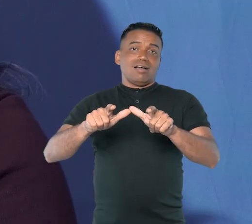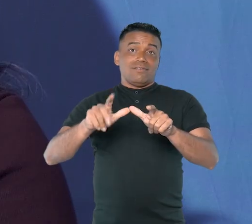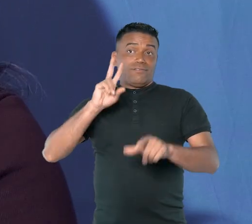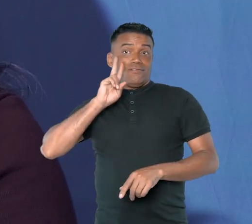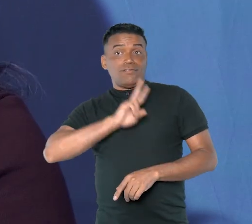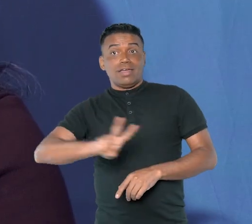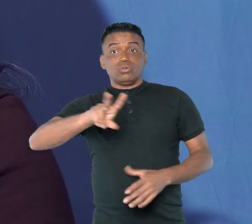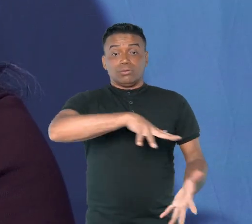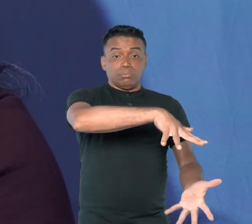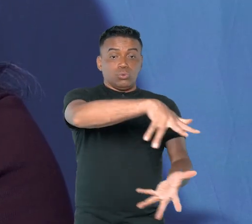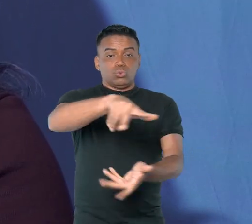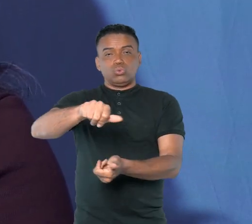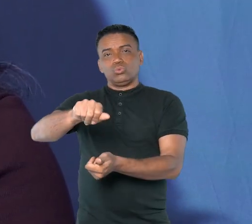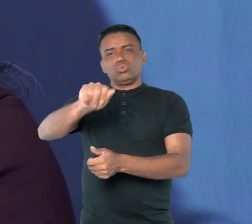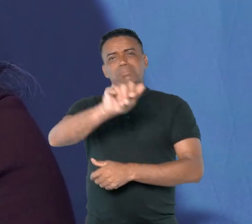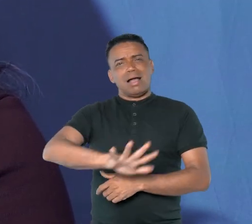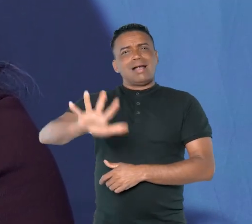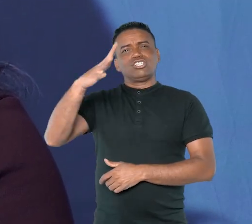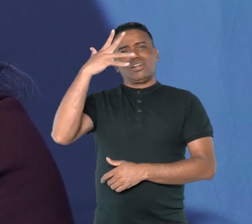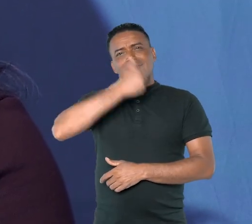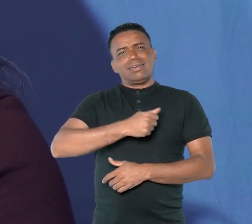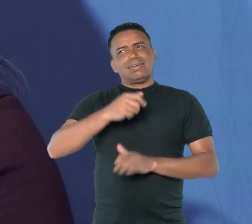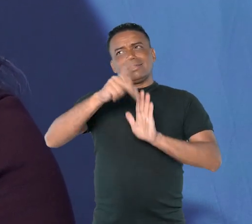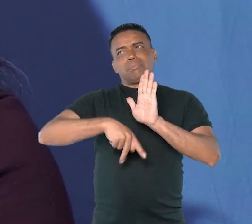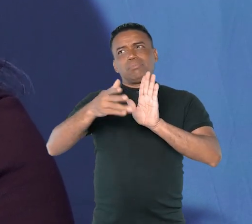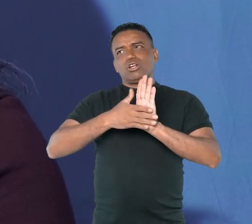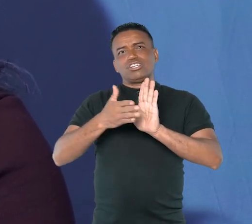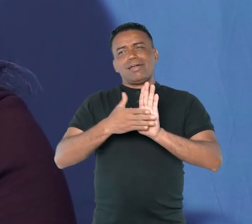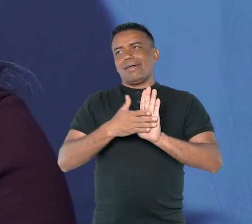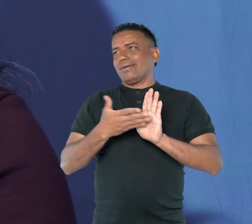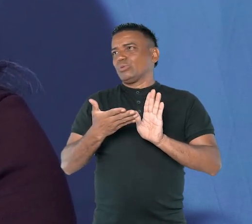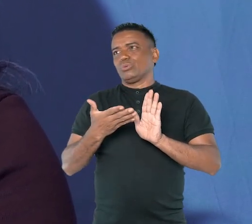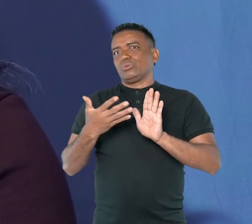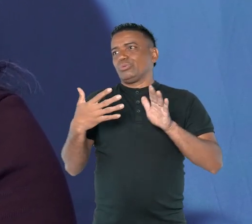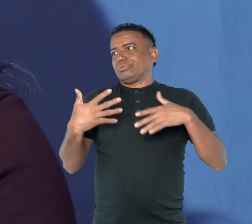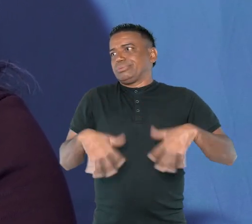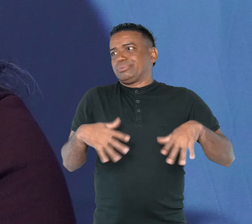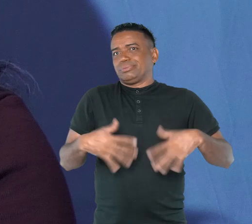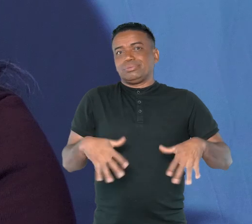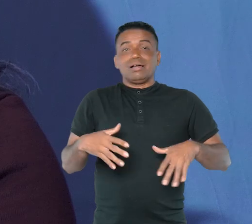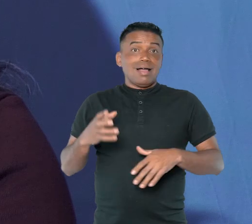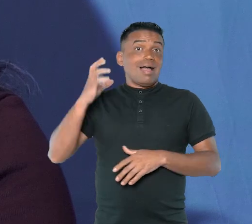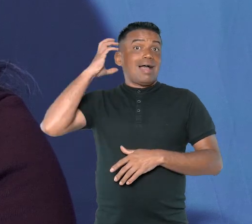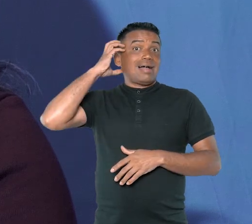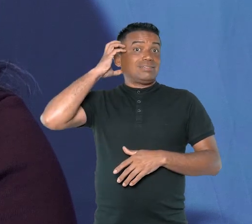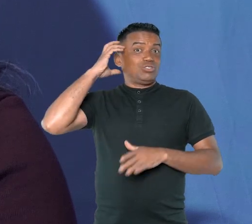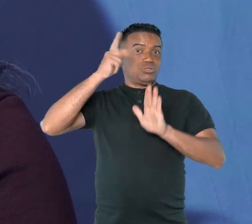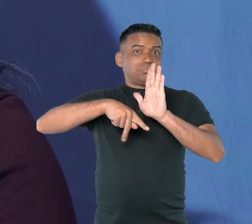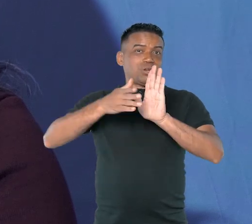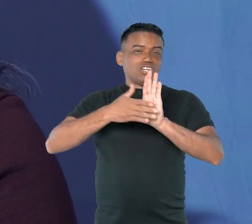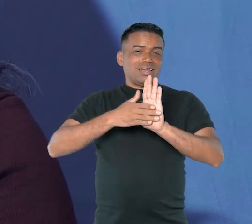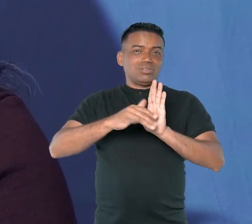uma imagem linda que você trouxe para mim, né, de um projeto que me é muito caro, né? Um programa de rádio que eu conduzi aqui,